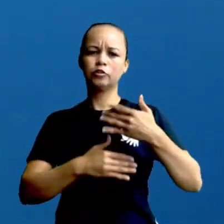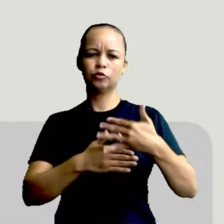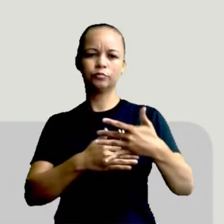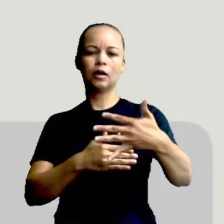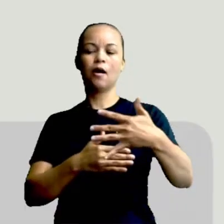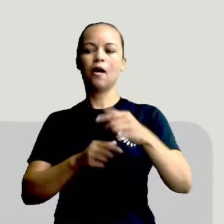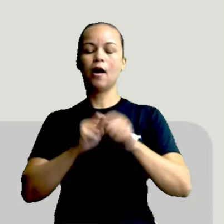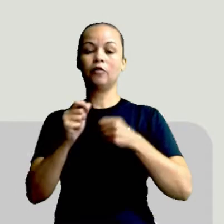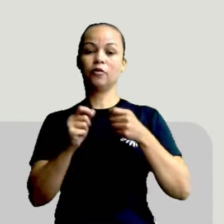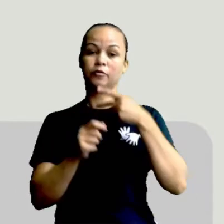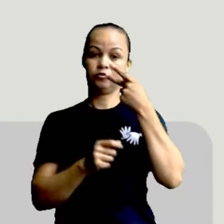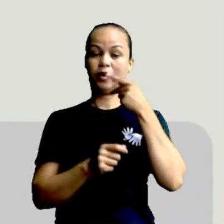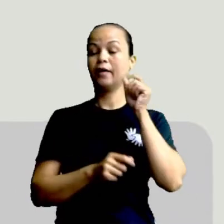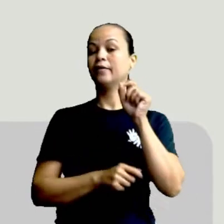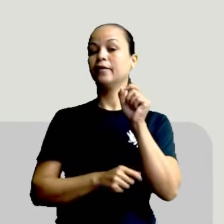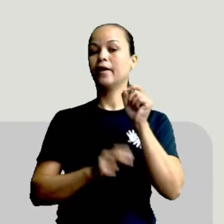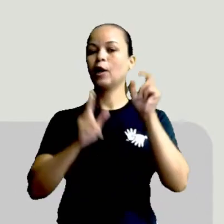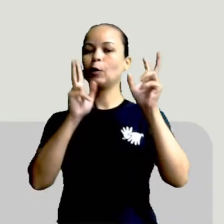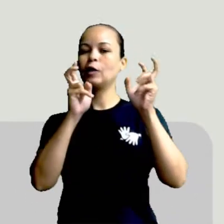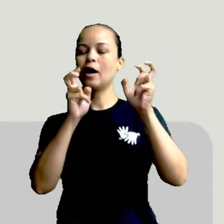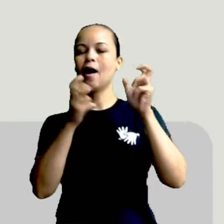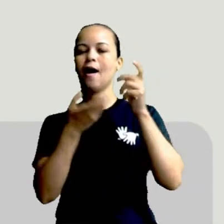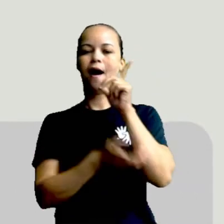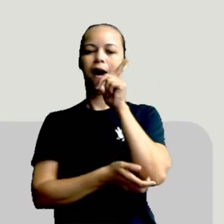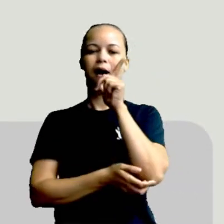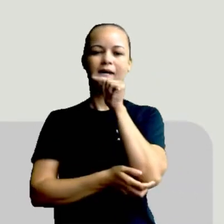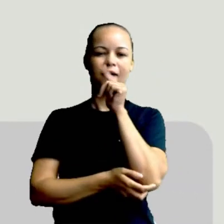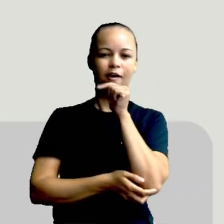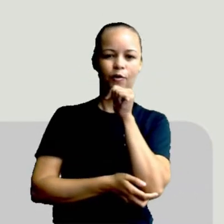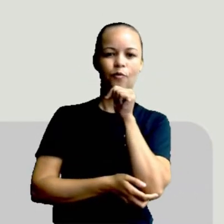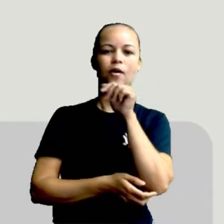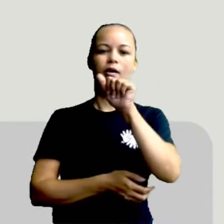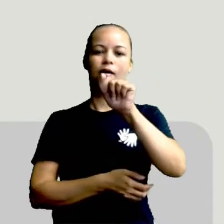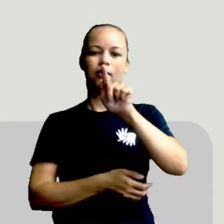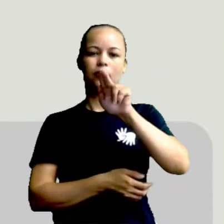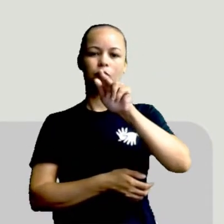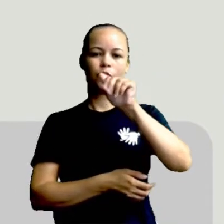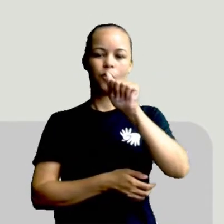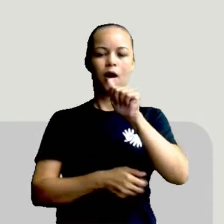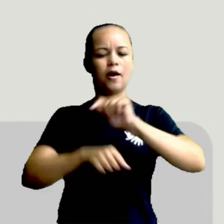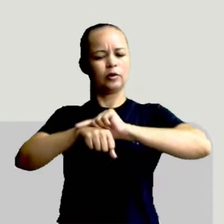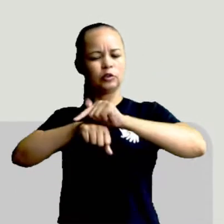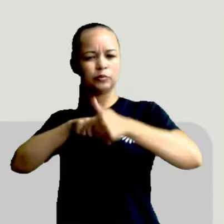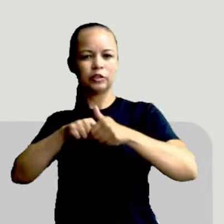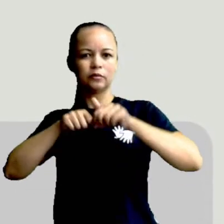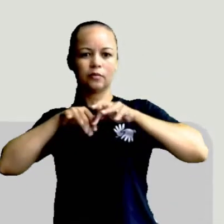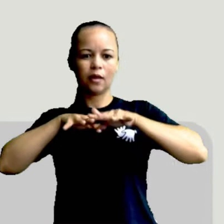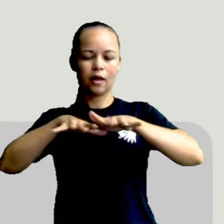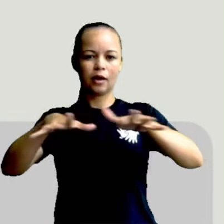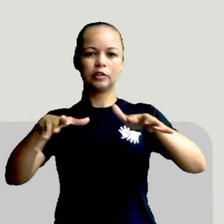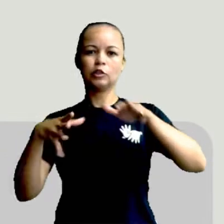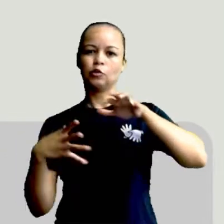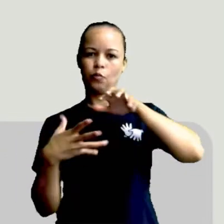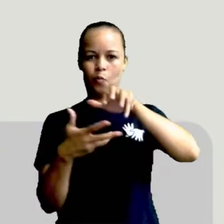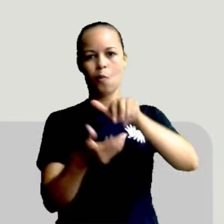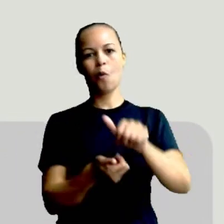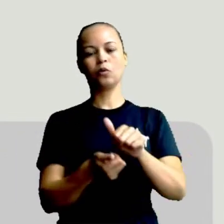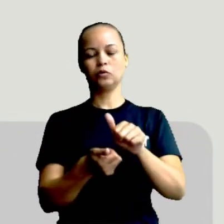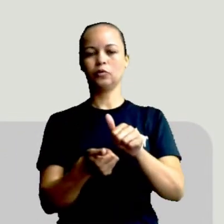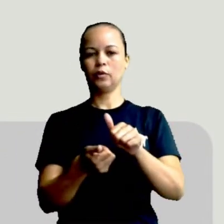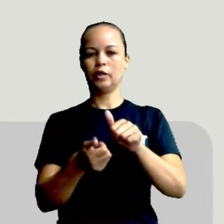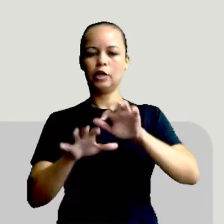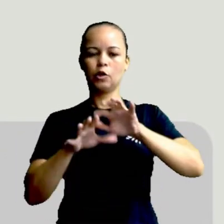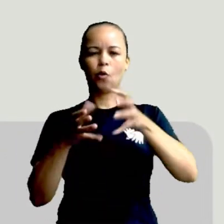da água. Olha, a água é uma substância abundante no planeta Terra, né, e